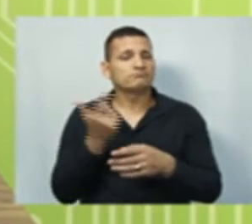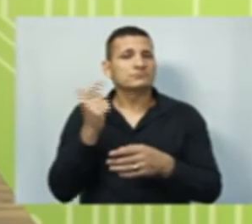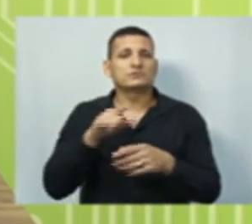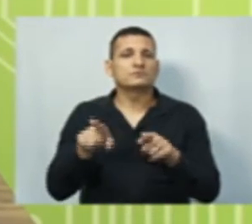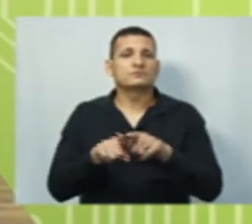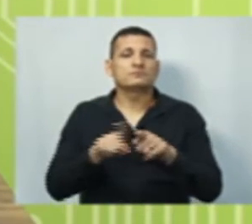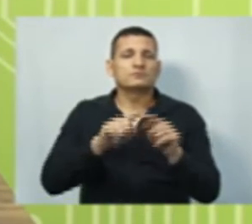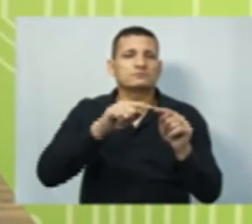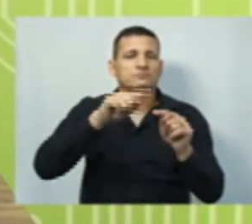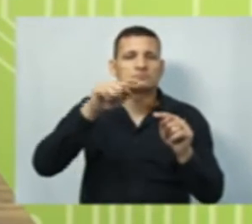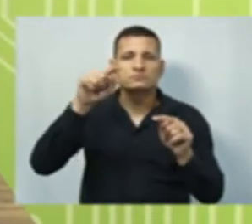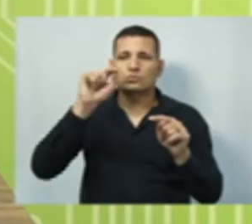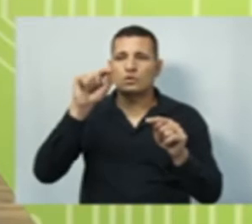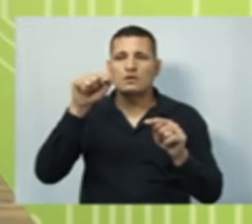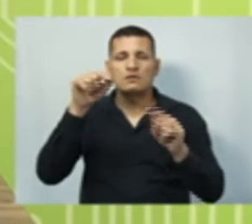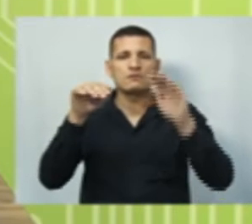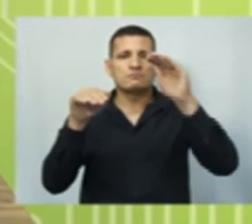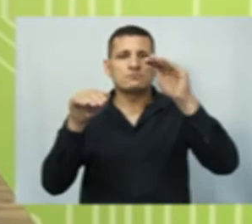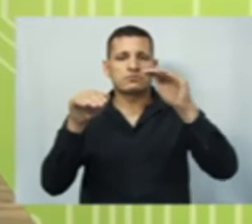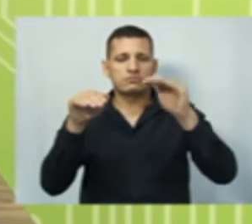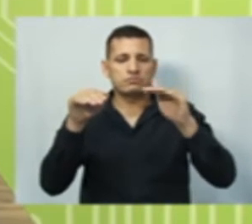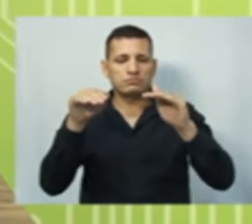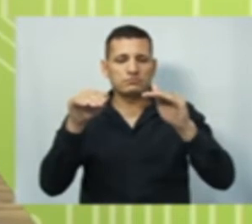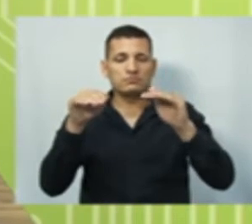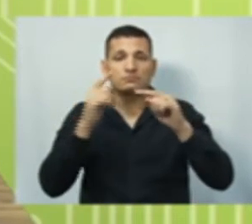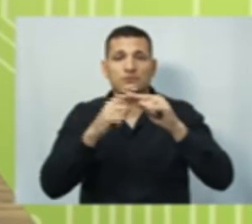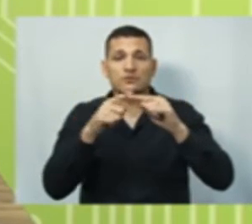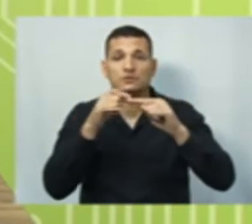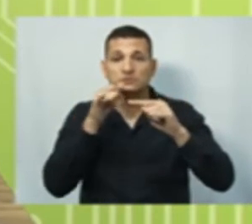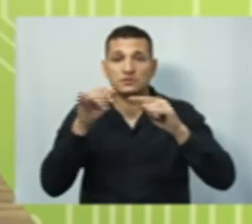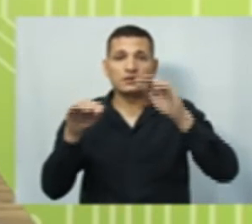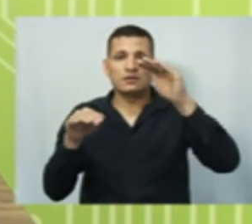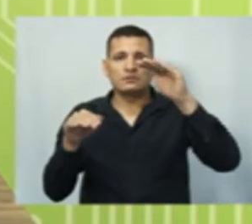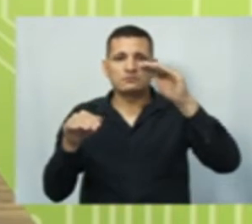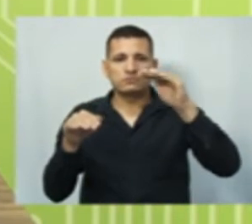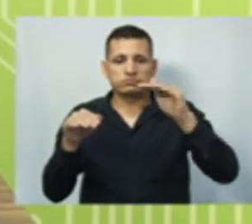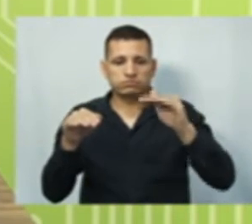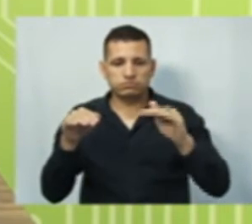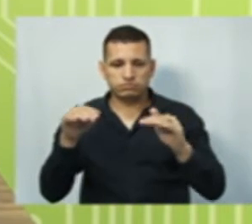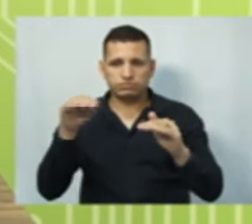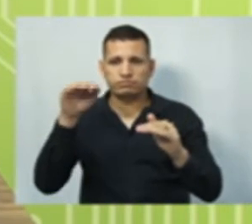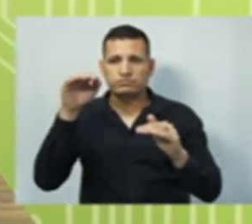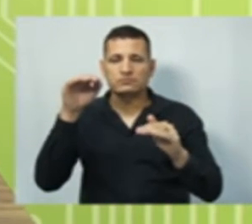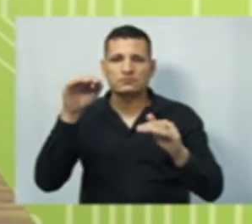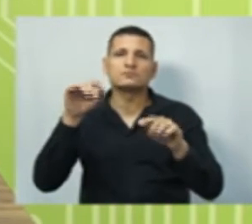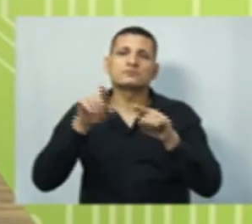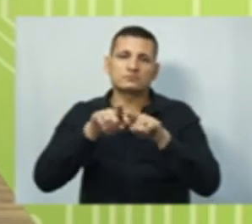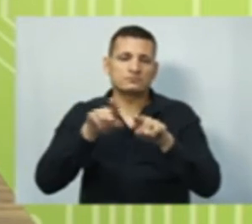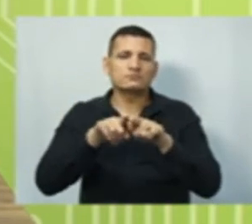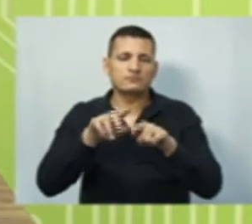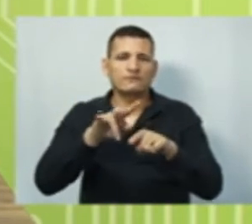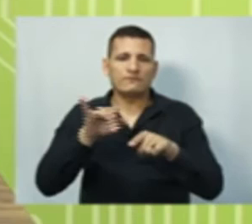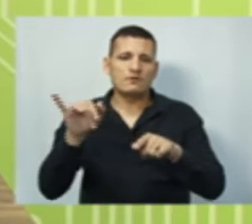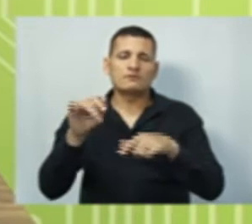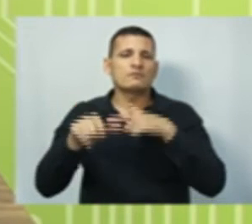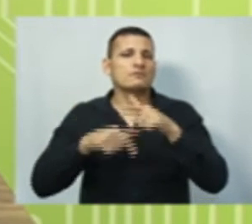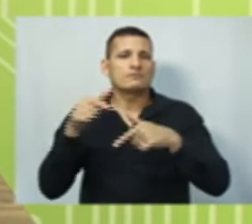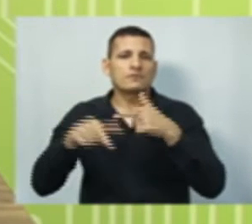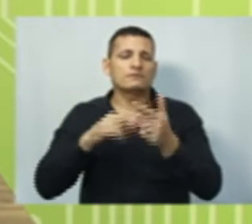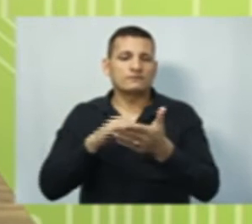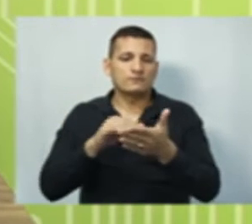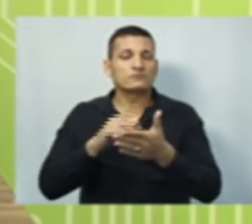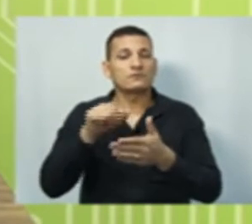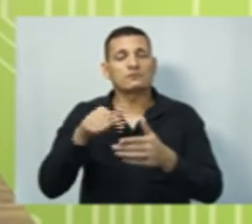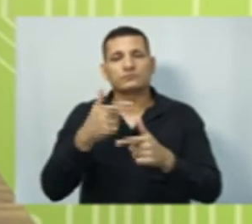inflação cair muito, porque se a inflação cair, isso vai gerar um aumento no nível de desemprego. Também é um grande problema